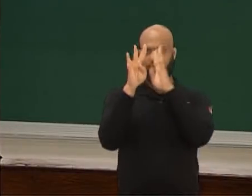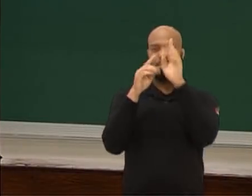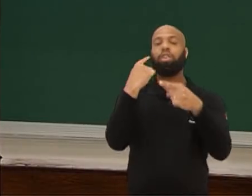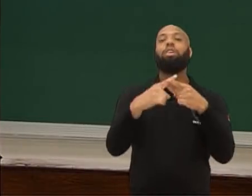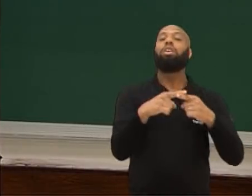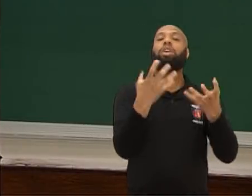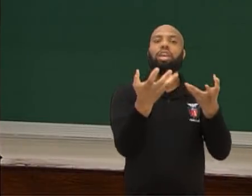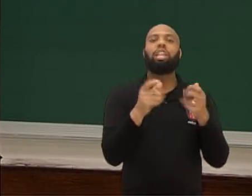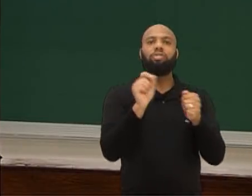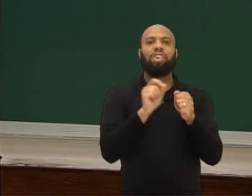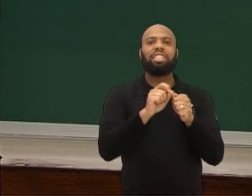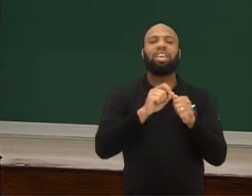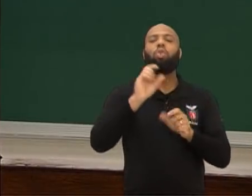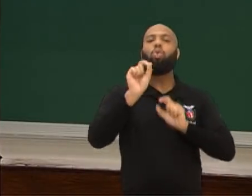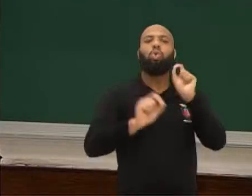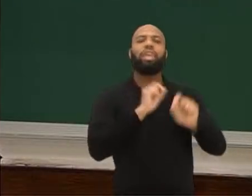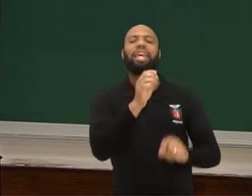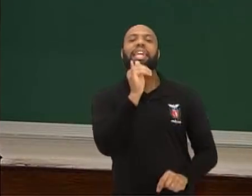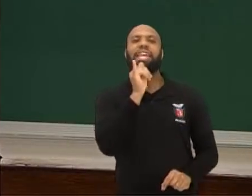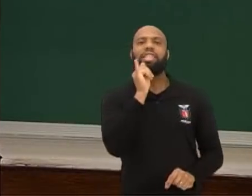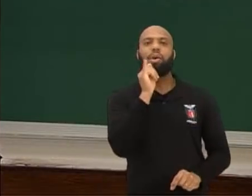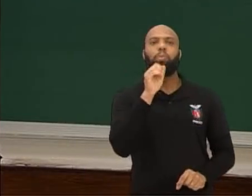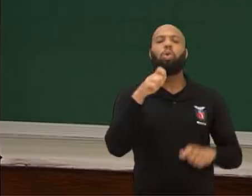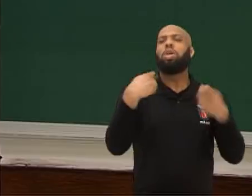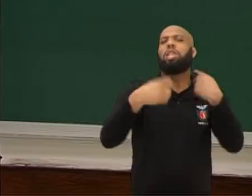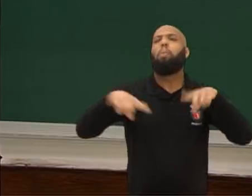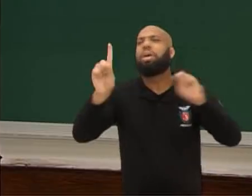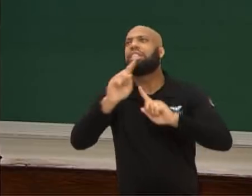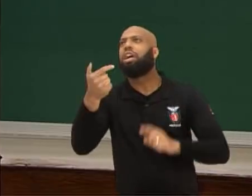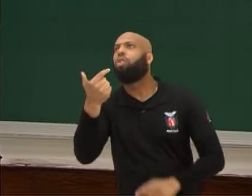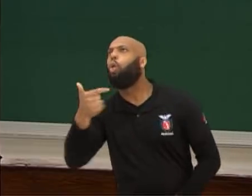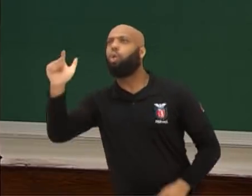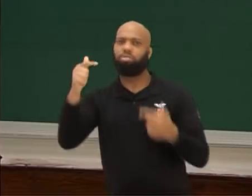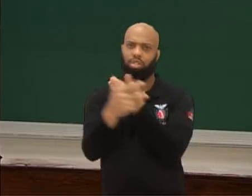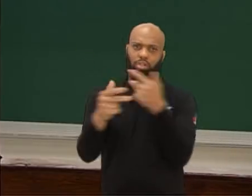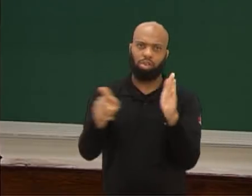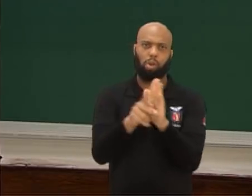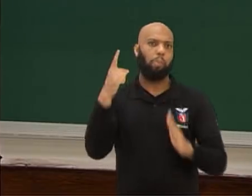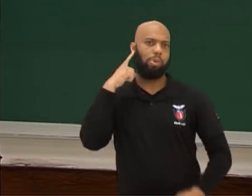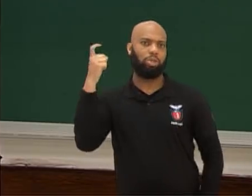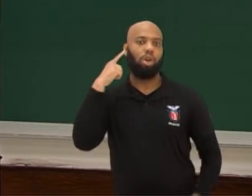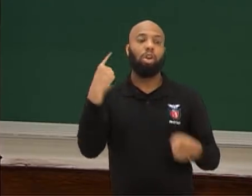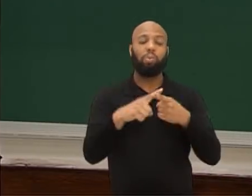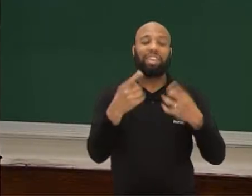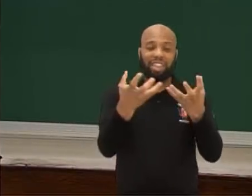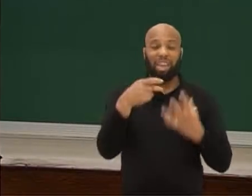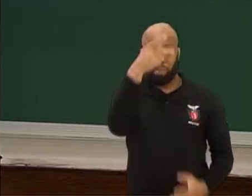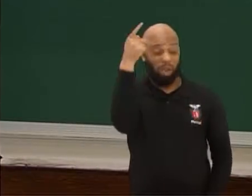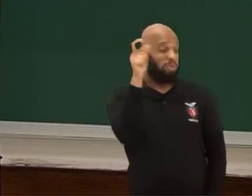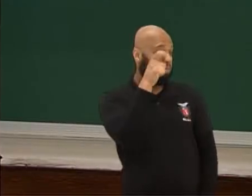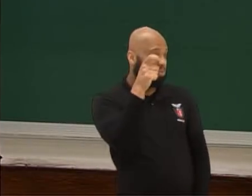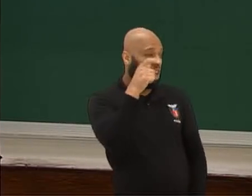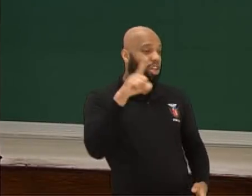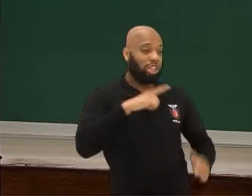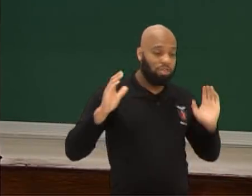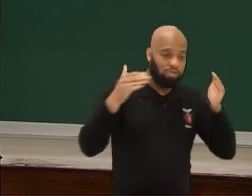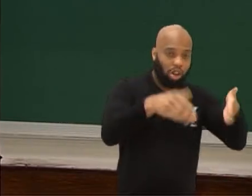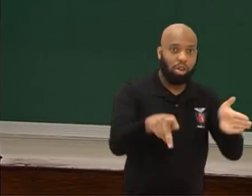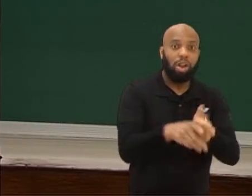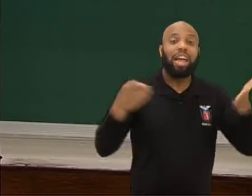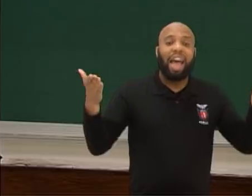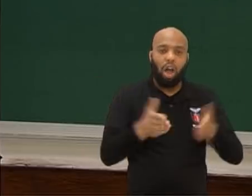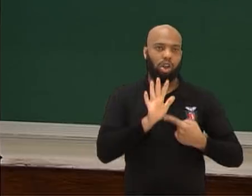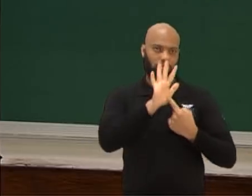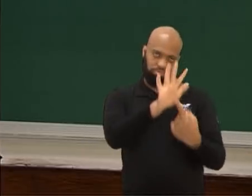para suprir aquela necessidade de um efeito sonoro e para que a atenção do espectador fosse direcionada para a cena que